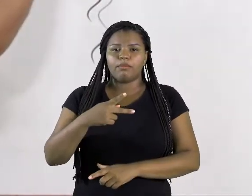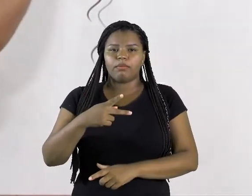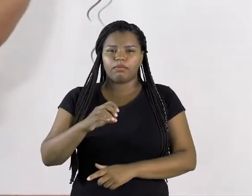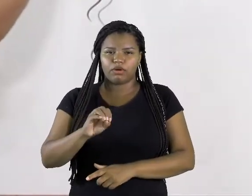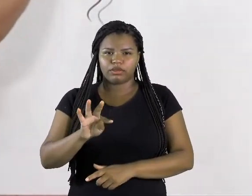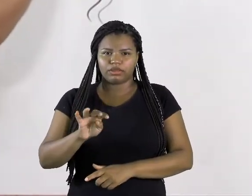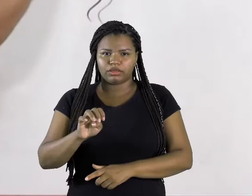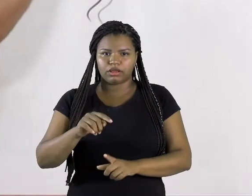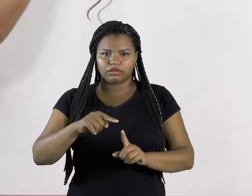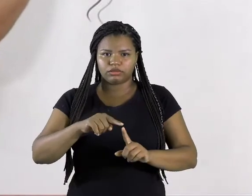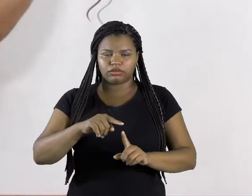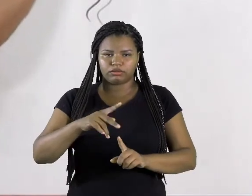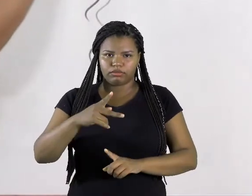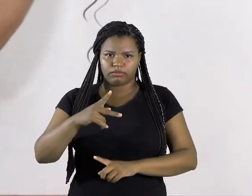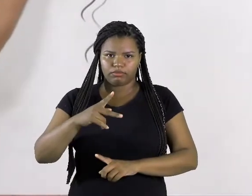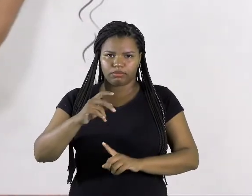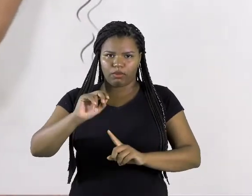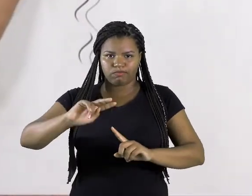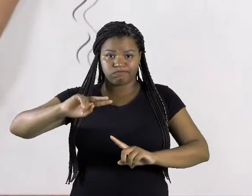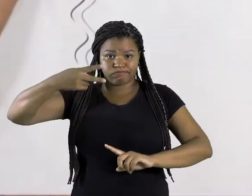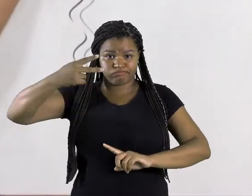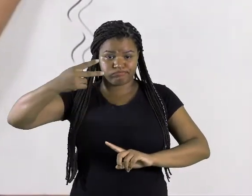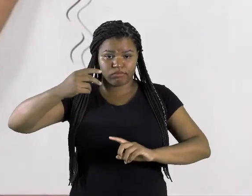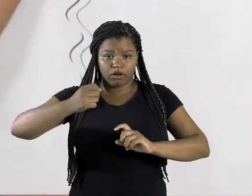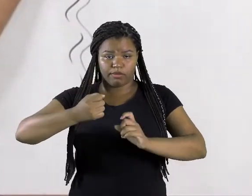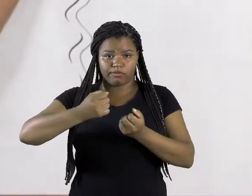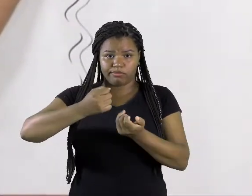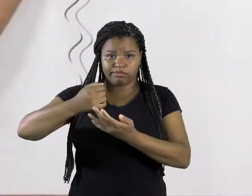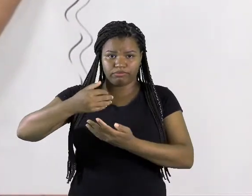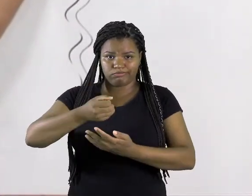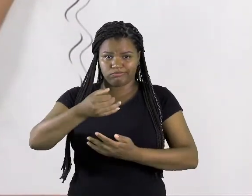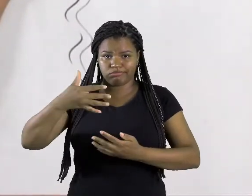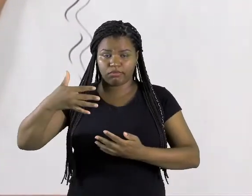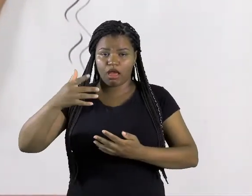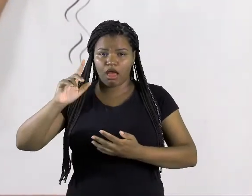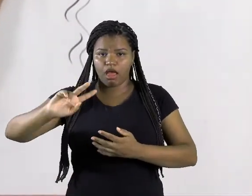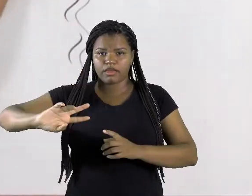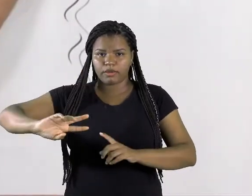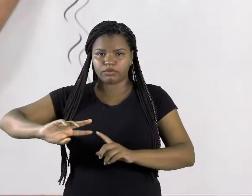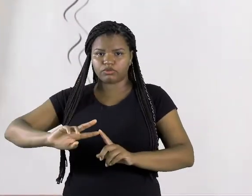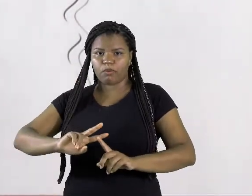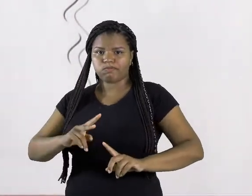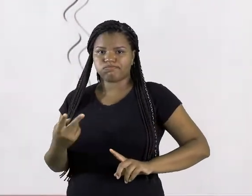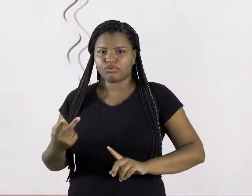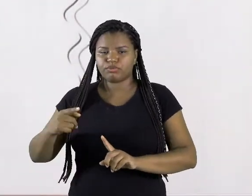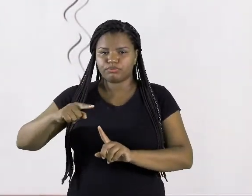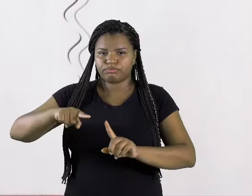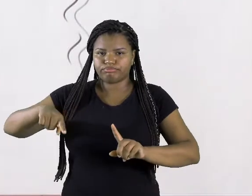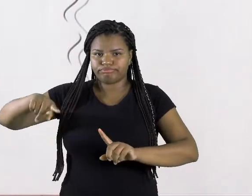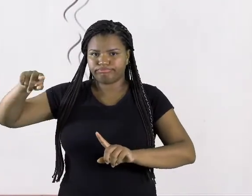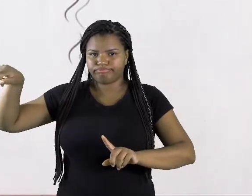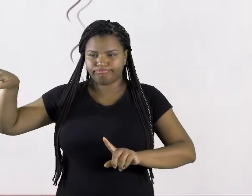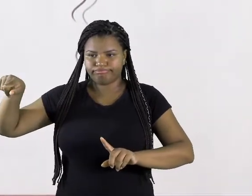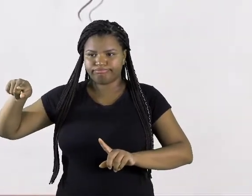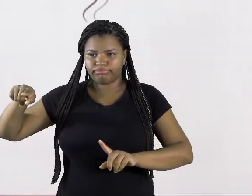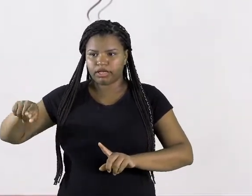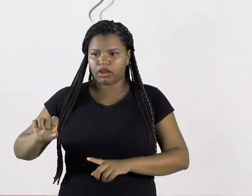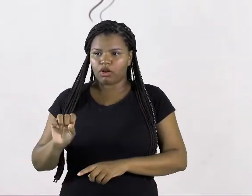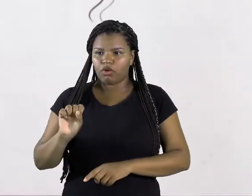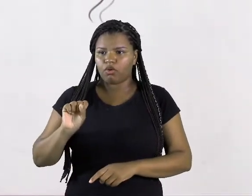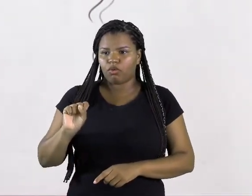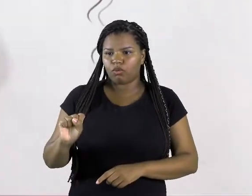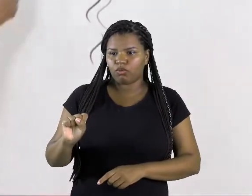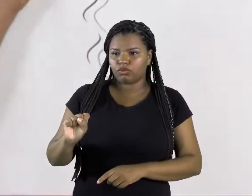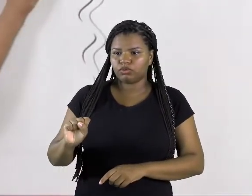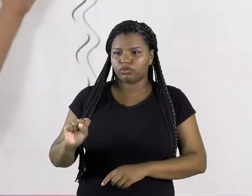Se eu for fazer um estudo rápido aqui do 8, eu vou lembrar que 8 é a mesma coisa que 2 vezes 4.